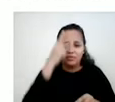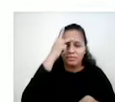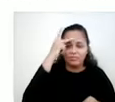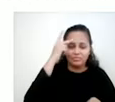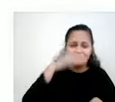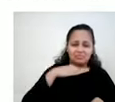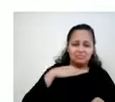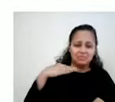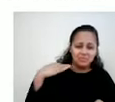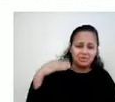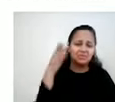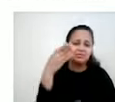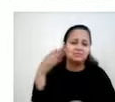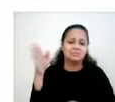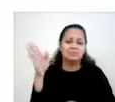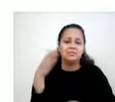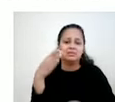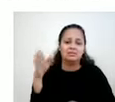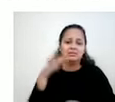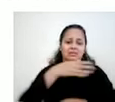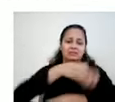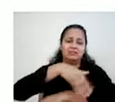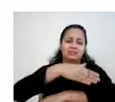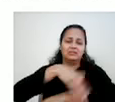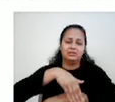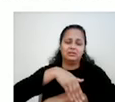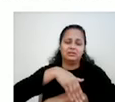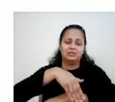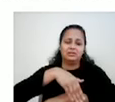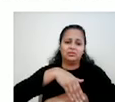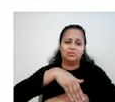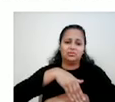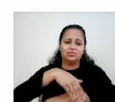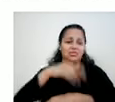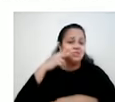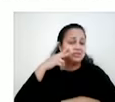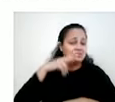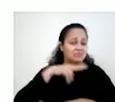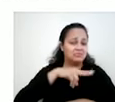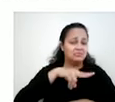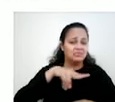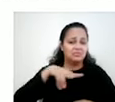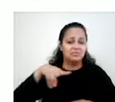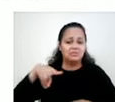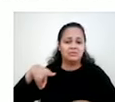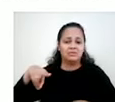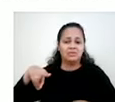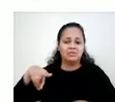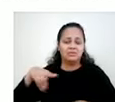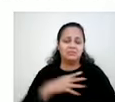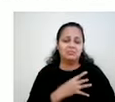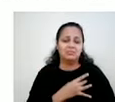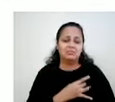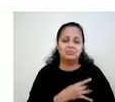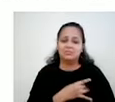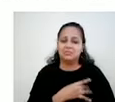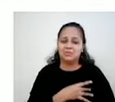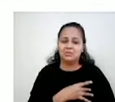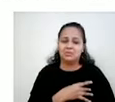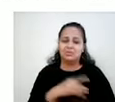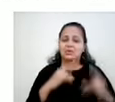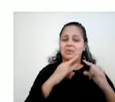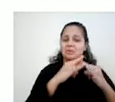e bandeiras. No meio desse quadro sinistro, não puderam ver, em estremecer de dor,